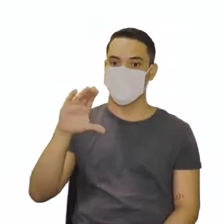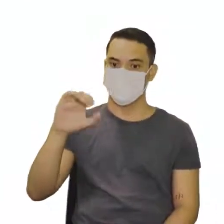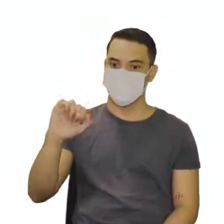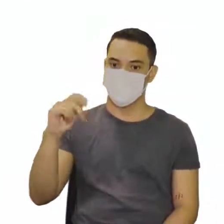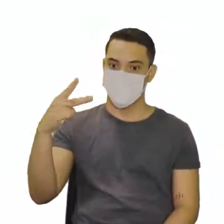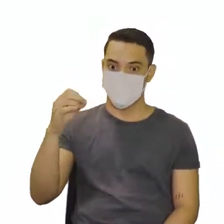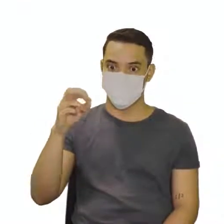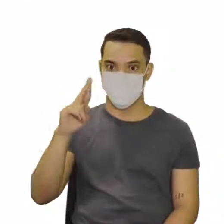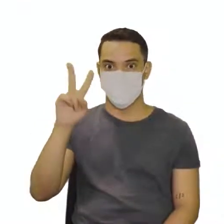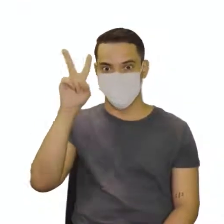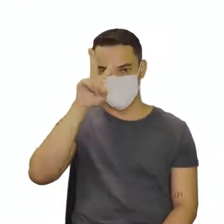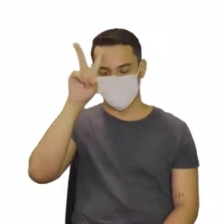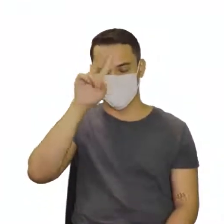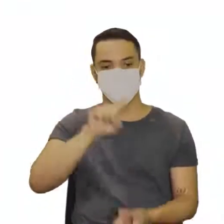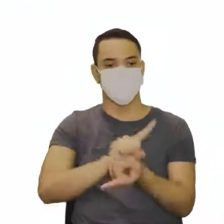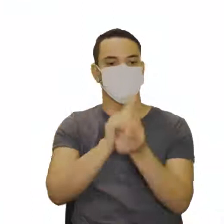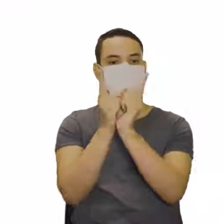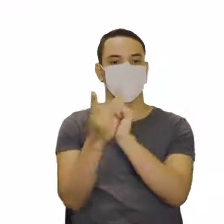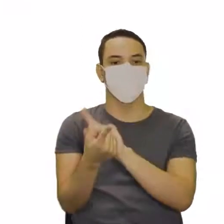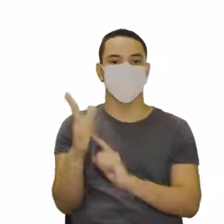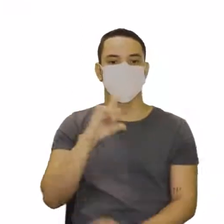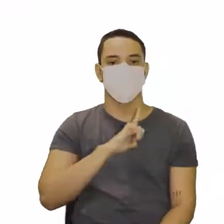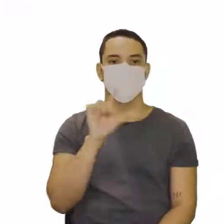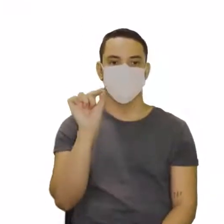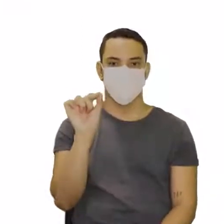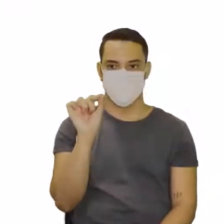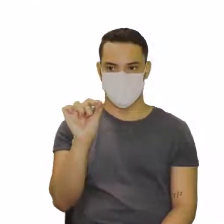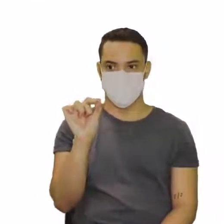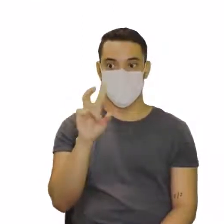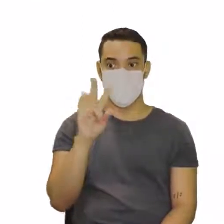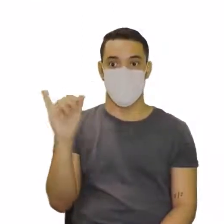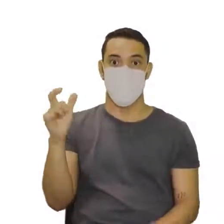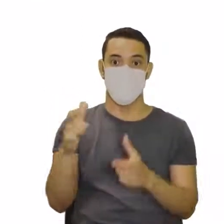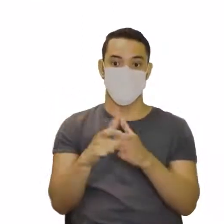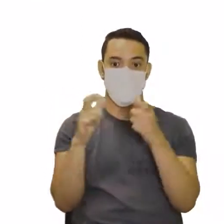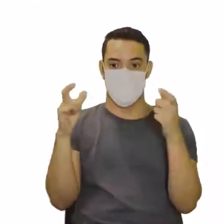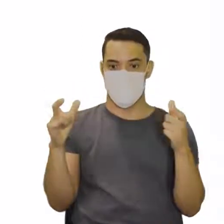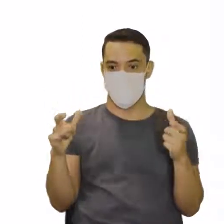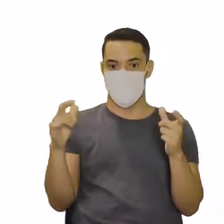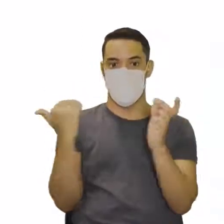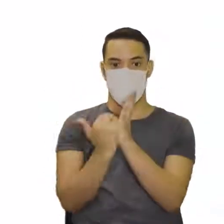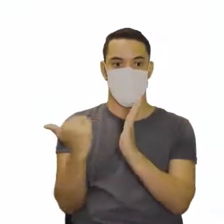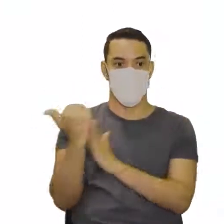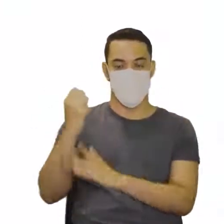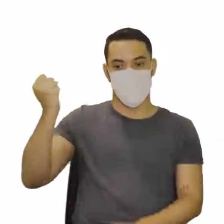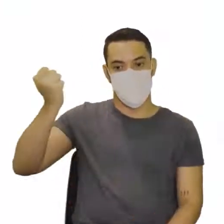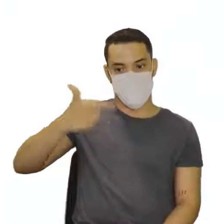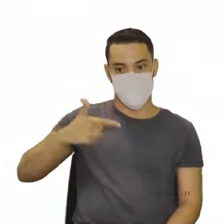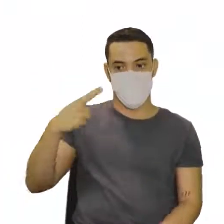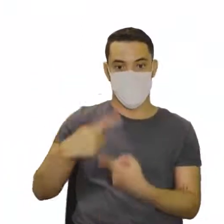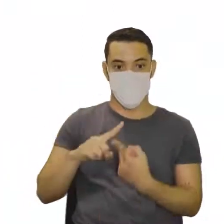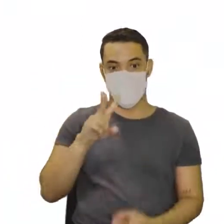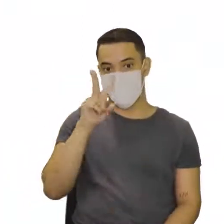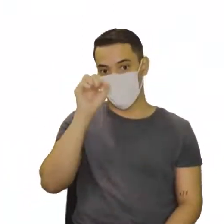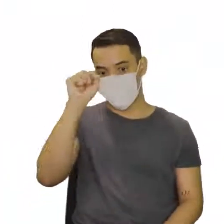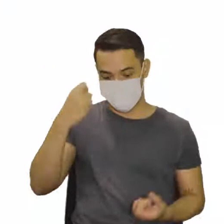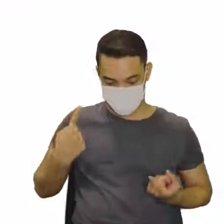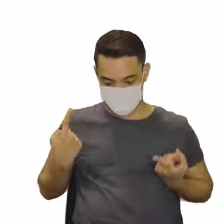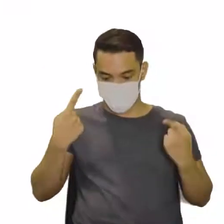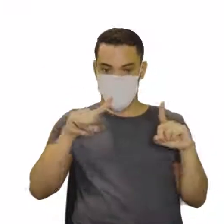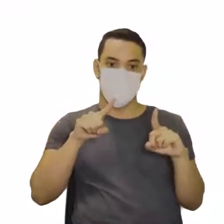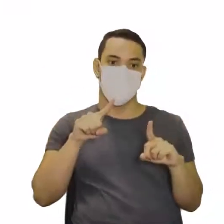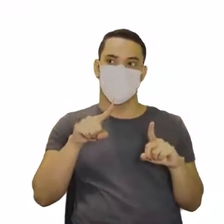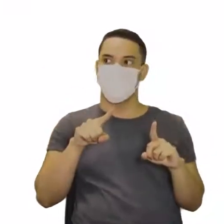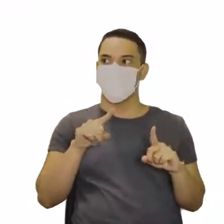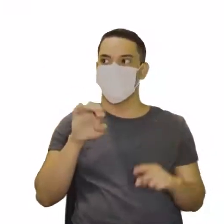do gerador, o que nós vamos ter aqui do receptor, ela vai ser maior, né, pessoal? Porque ela é a força